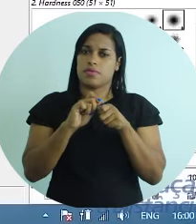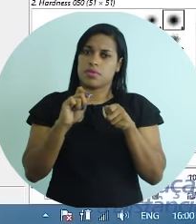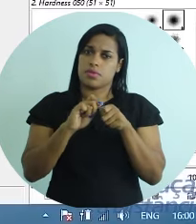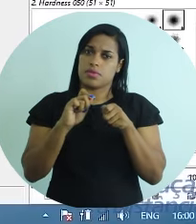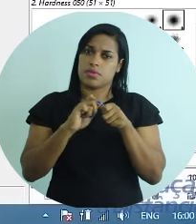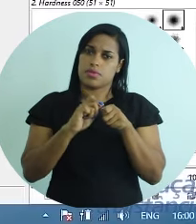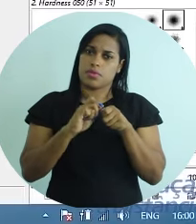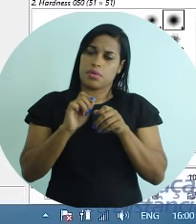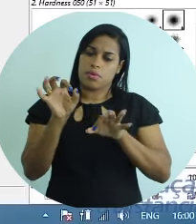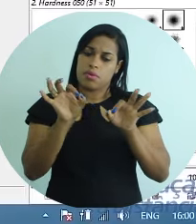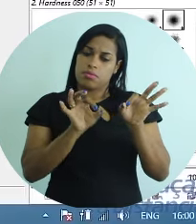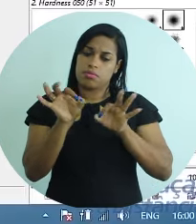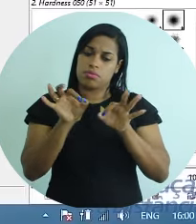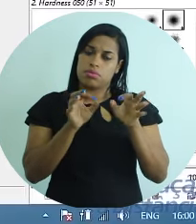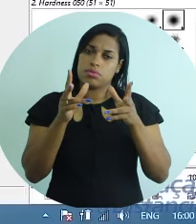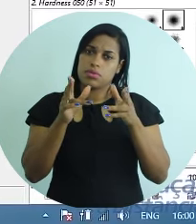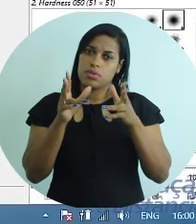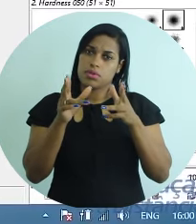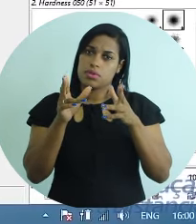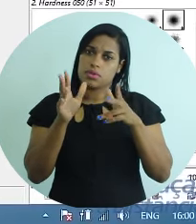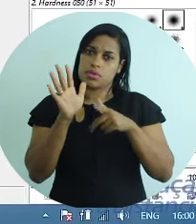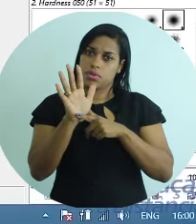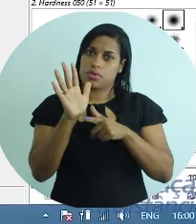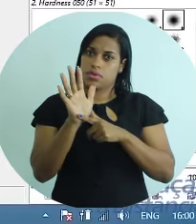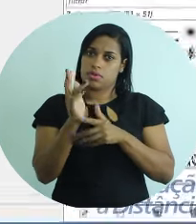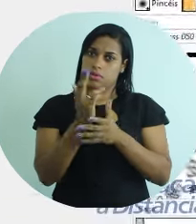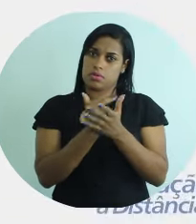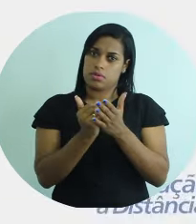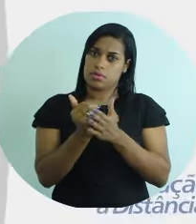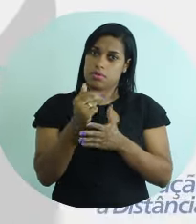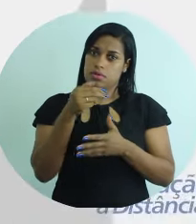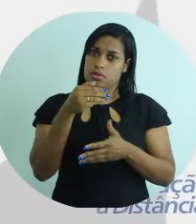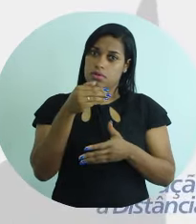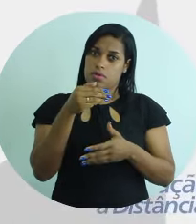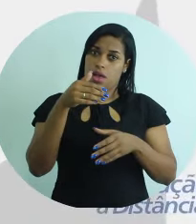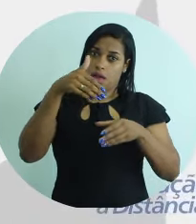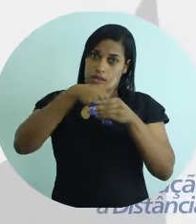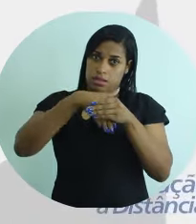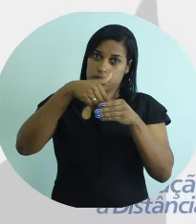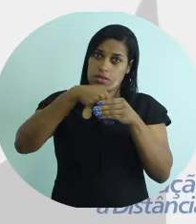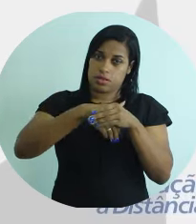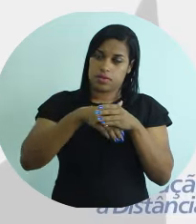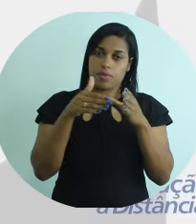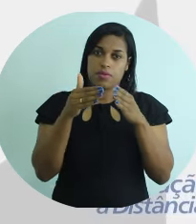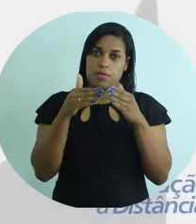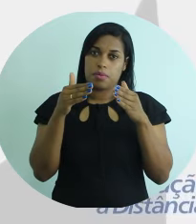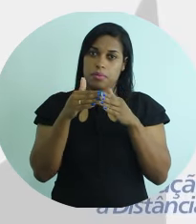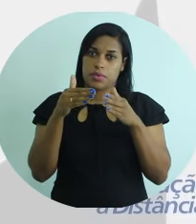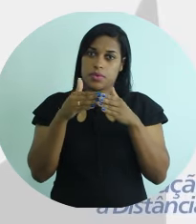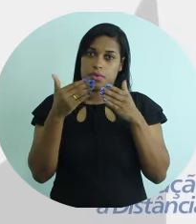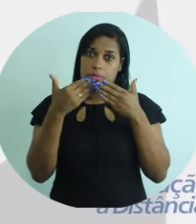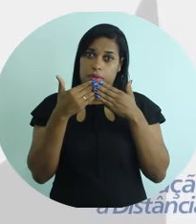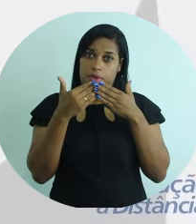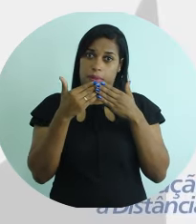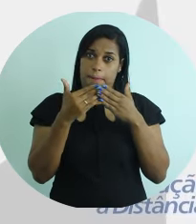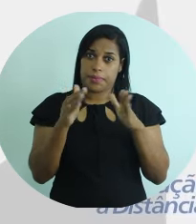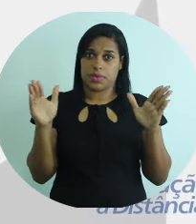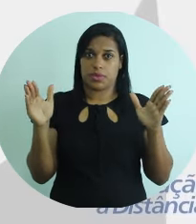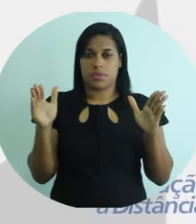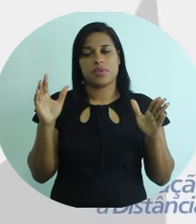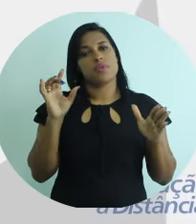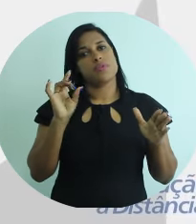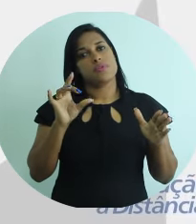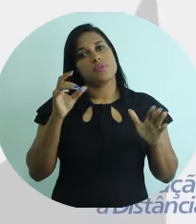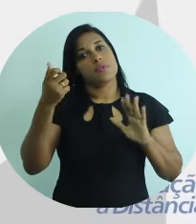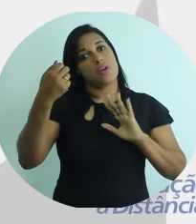nós precisamos fazer para manipular e editar essas imagens. Então eu vou lá no menu arquivo, vou pedir para abrir uma imagem, só